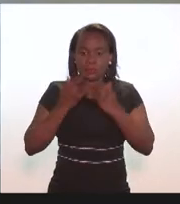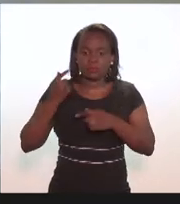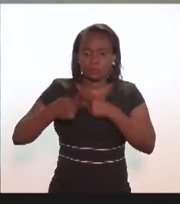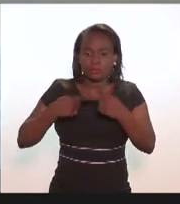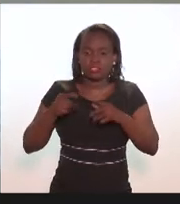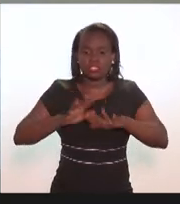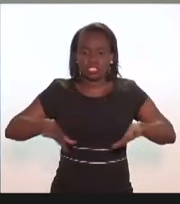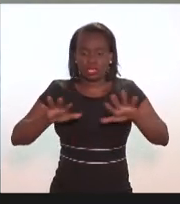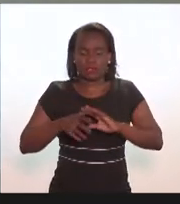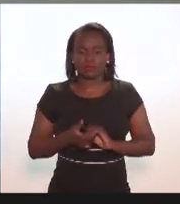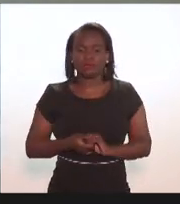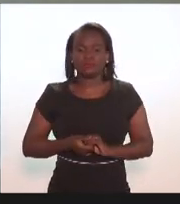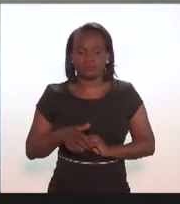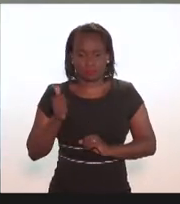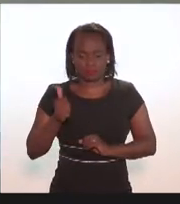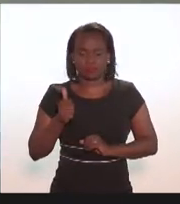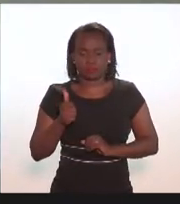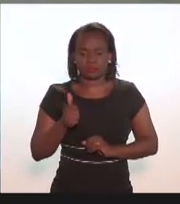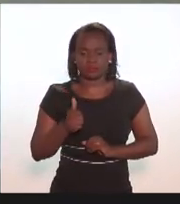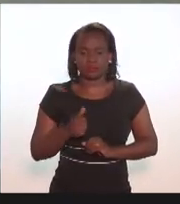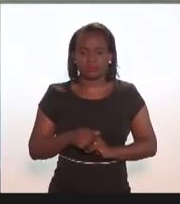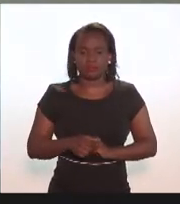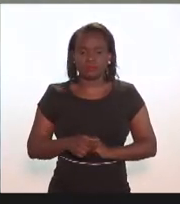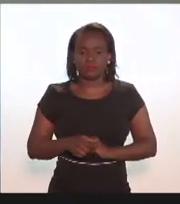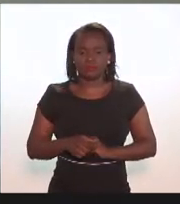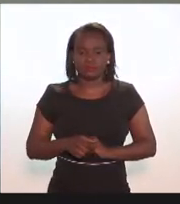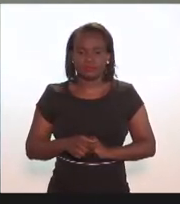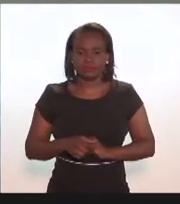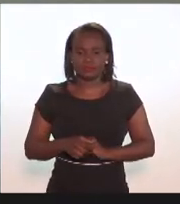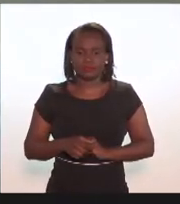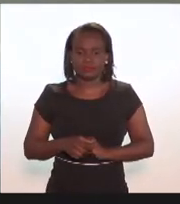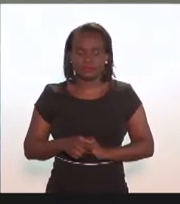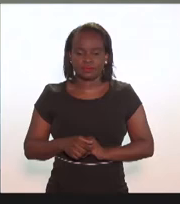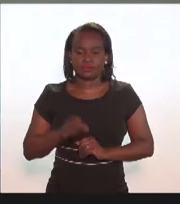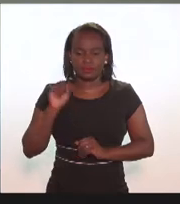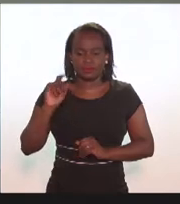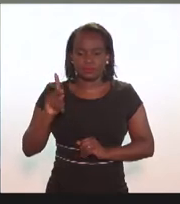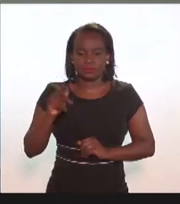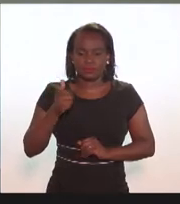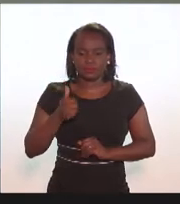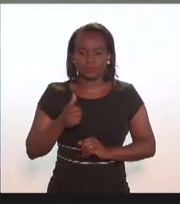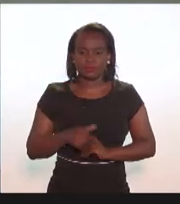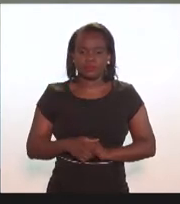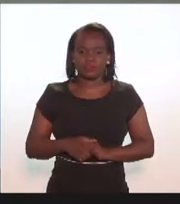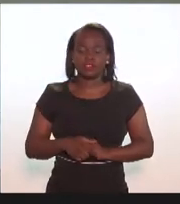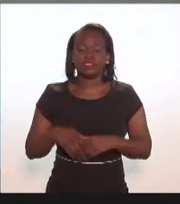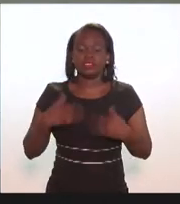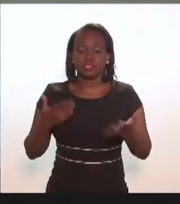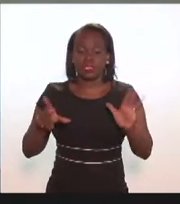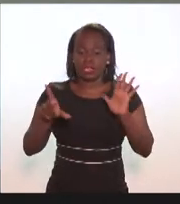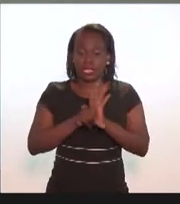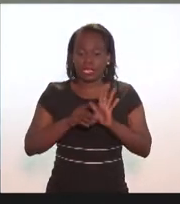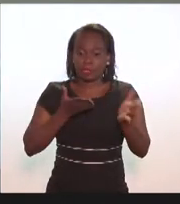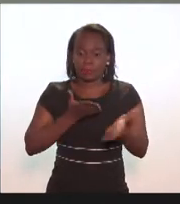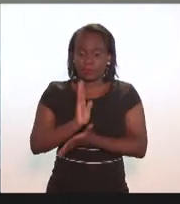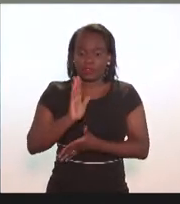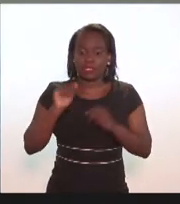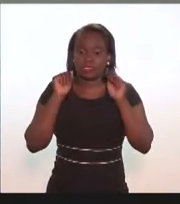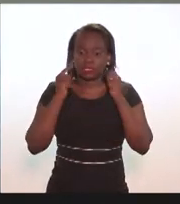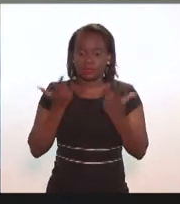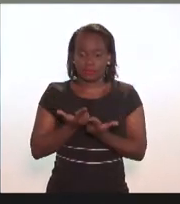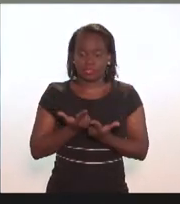geral. Tá. Eu não sabia. Tá? Ok. É uma lei aprovada pela